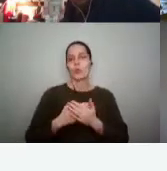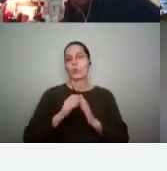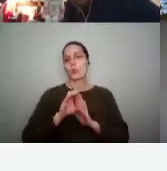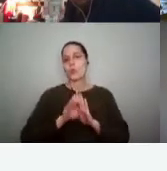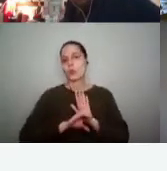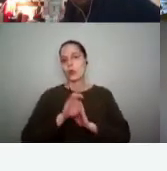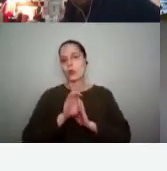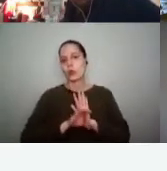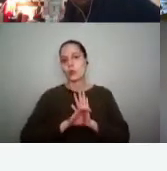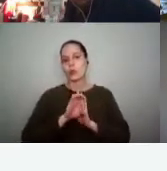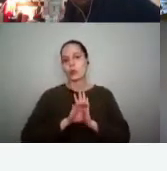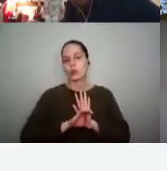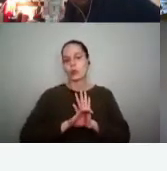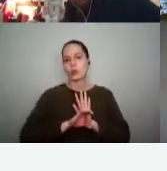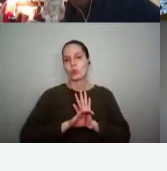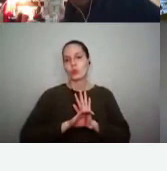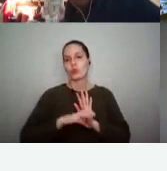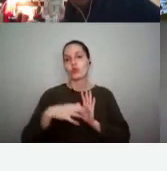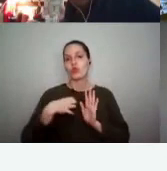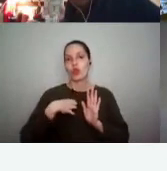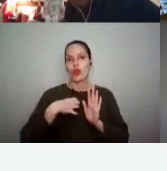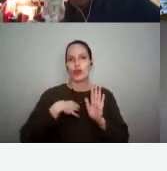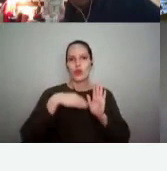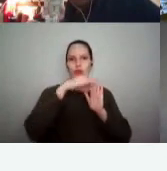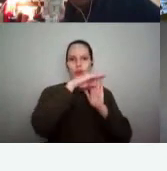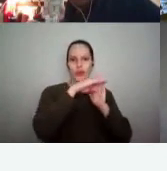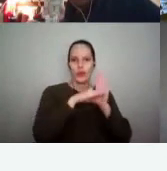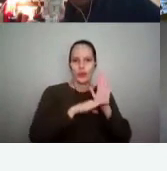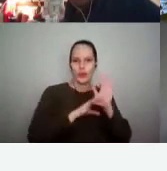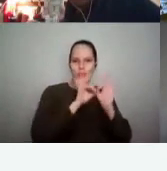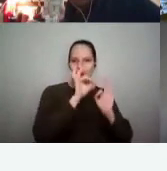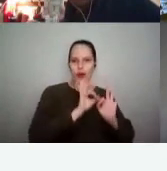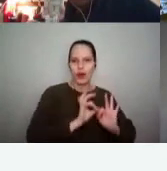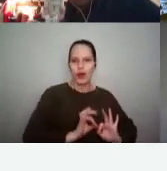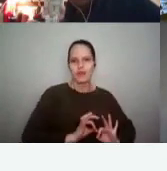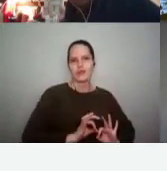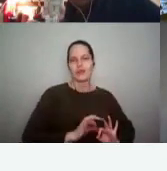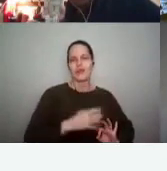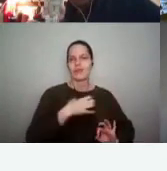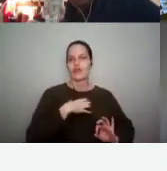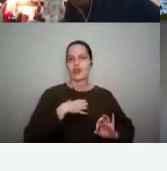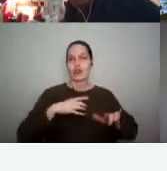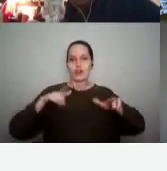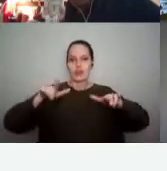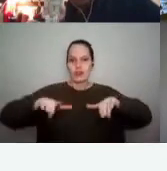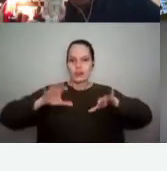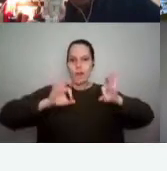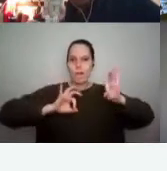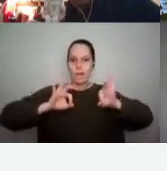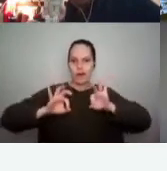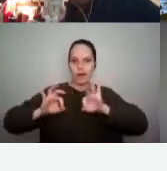currículos, na forma como os programas são organizados, né? Na forma como a sala de aula é definida.